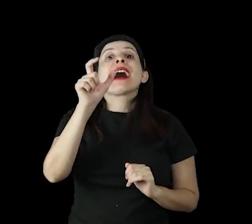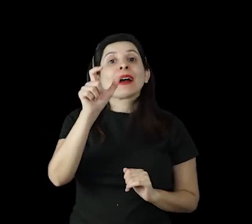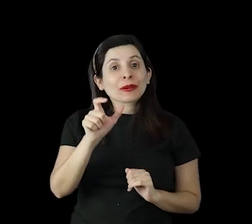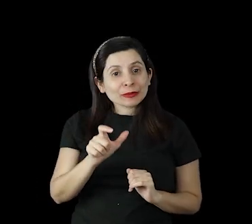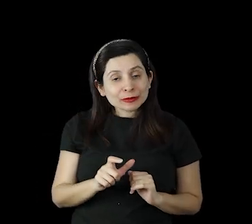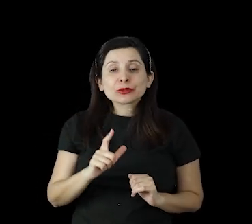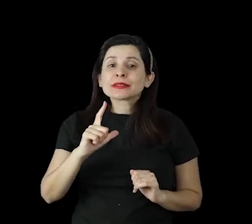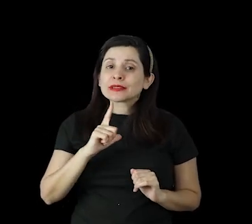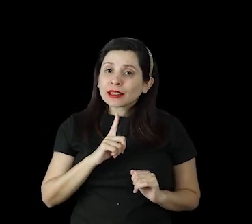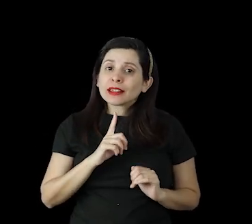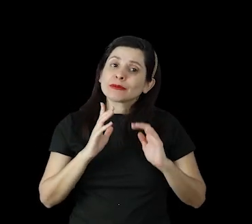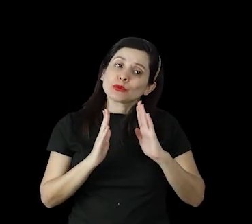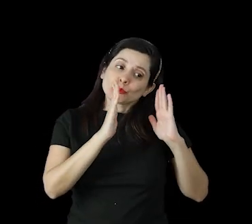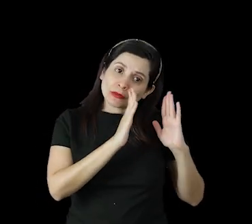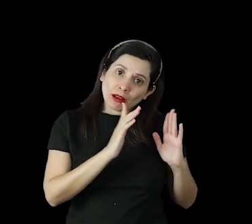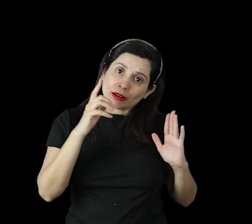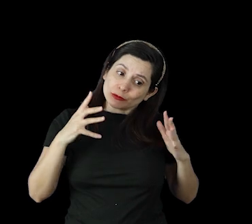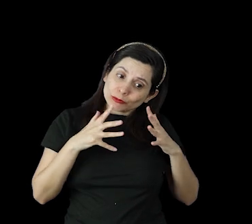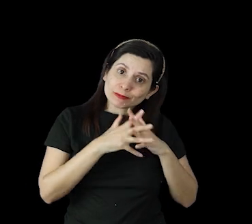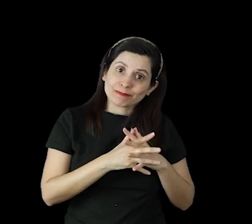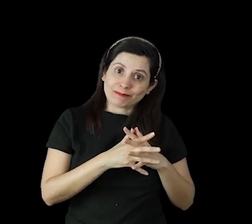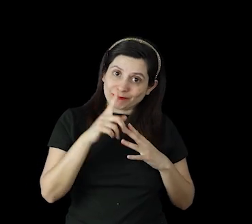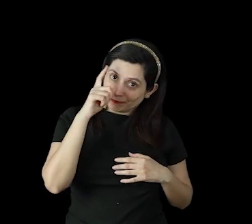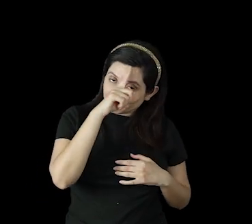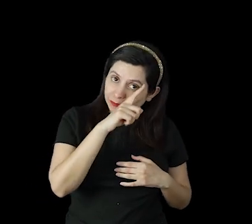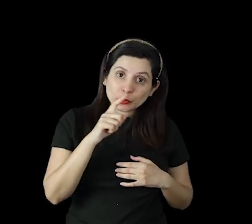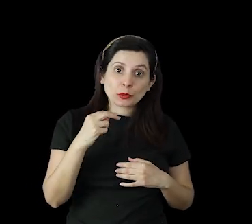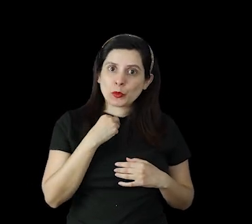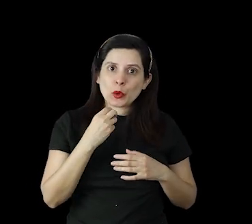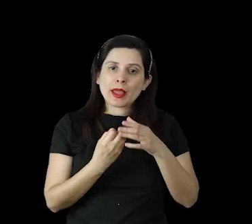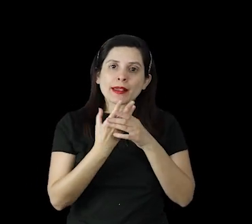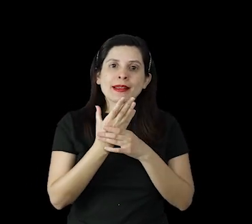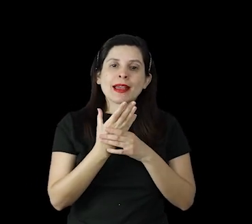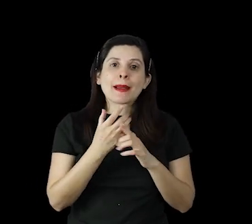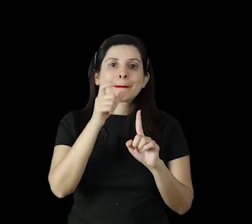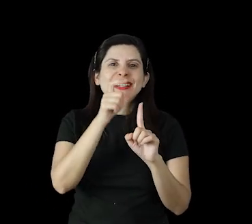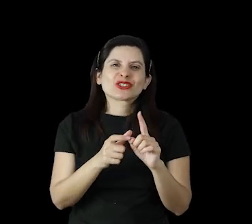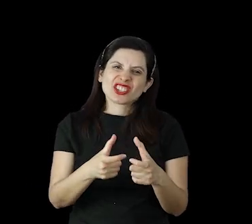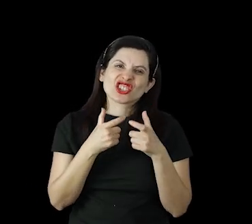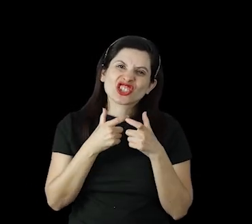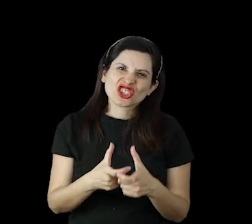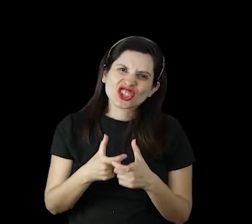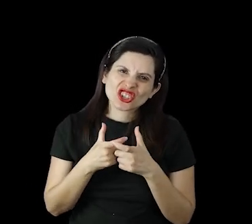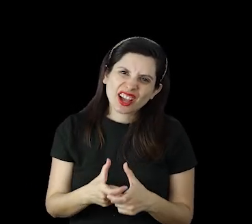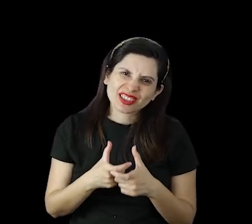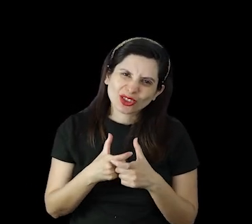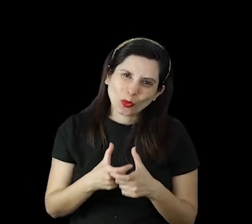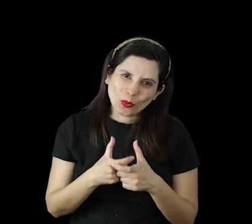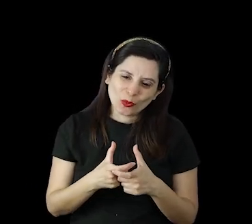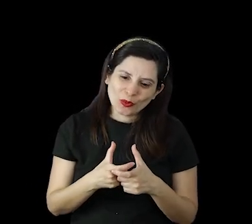sua complexidade, mas o que a gente não pode é criar personagens chatos, né, e chato é uma palavra até